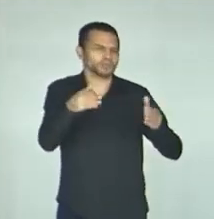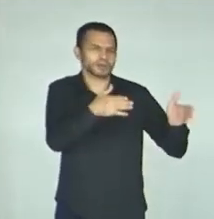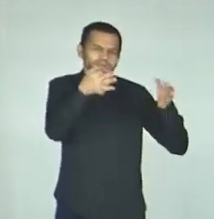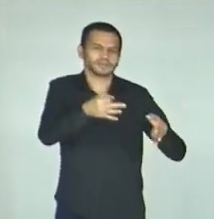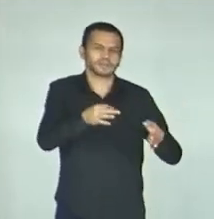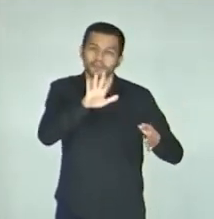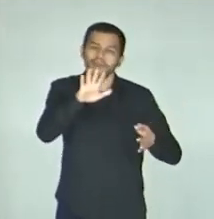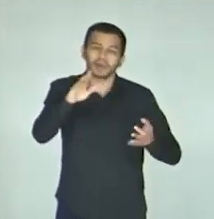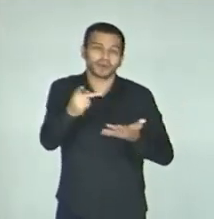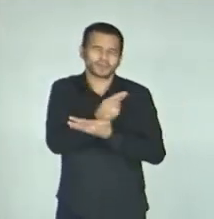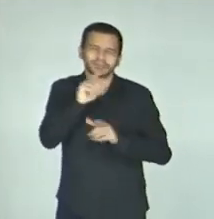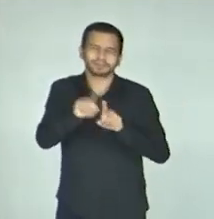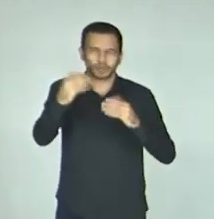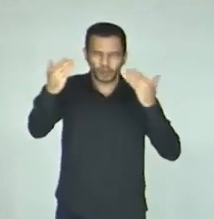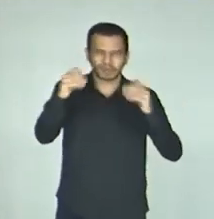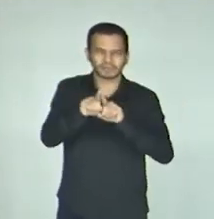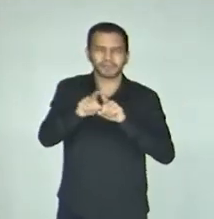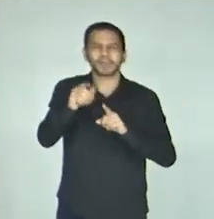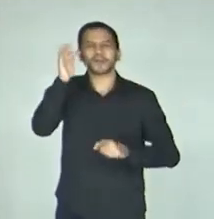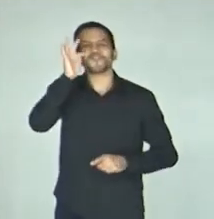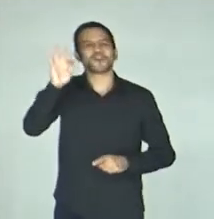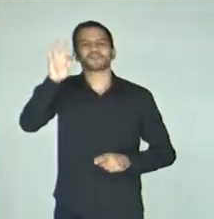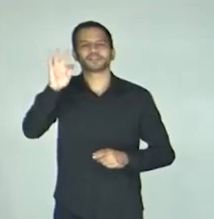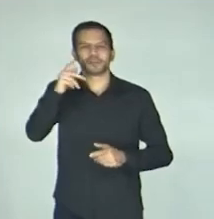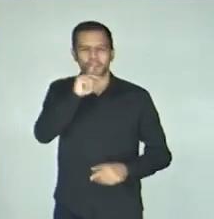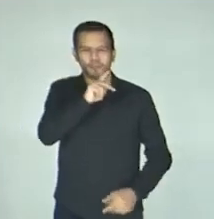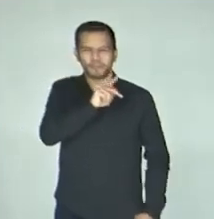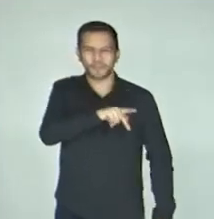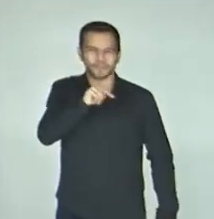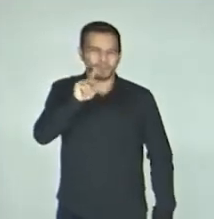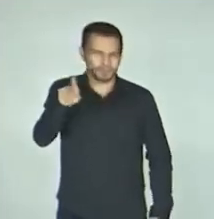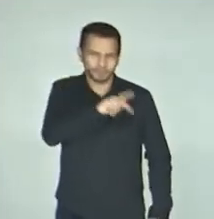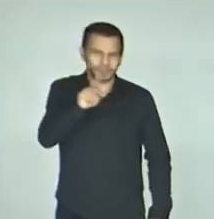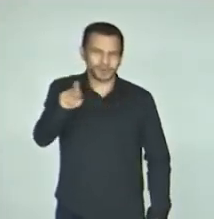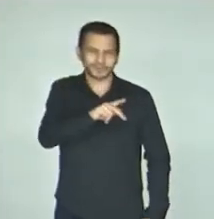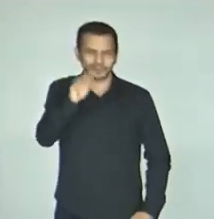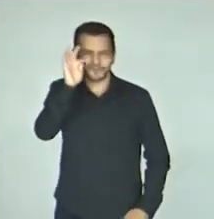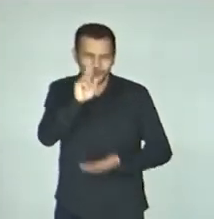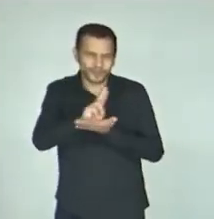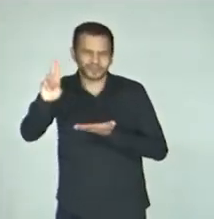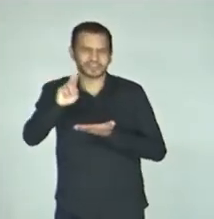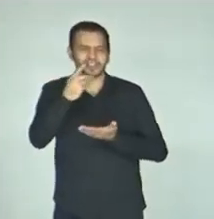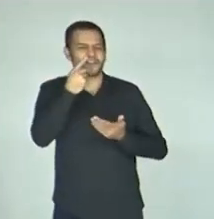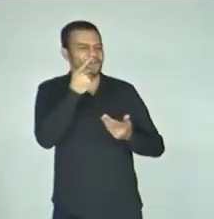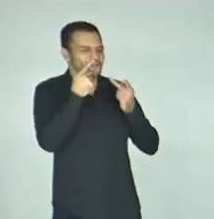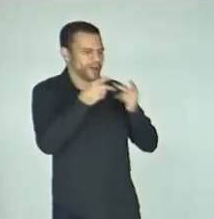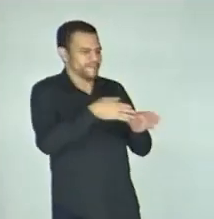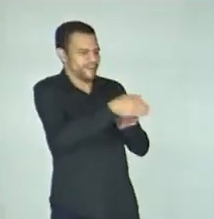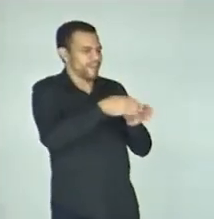o professor universitário às vezes fala mais o coração do teu filho que você e é bem verdade que às vezes os programas de televisão